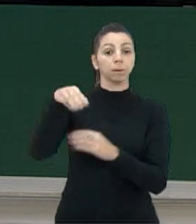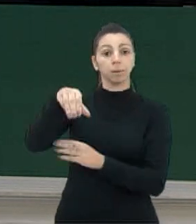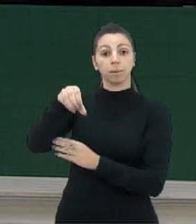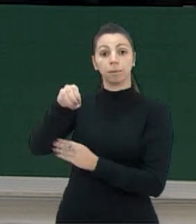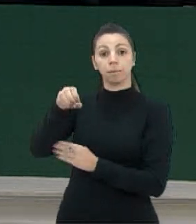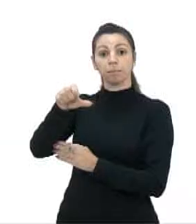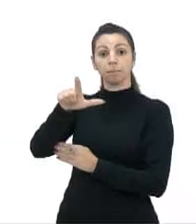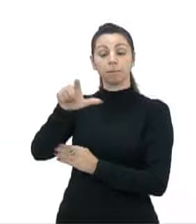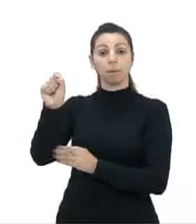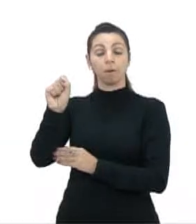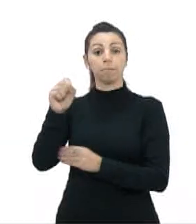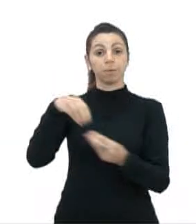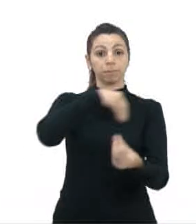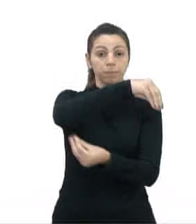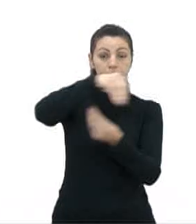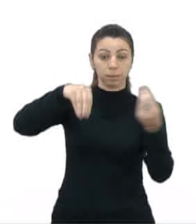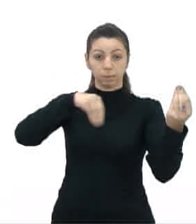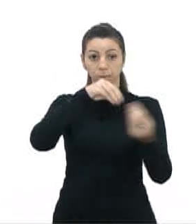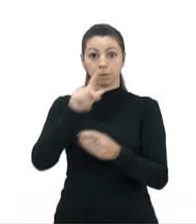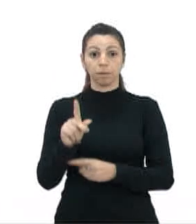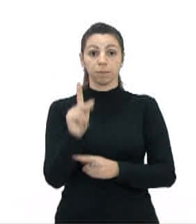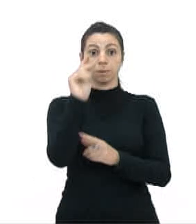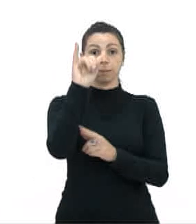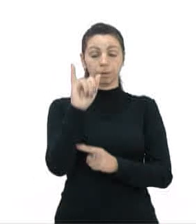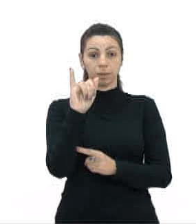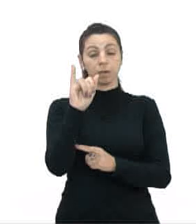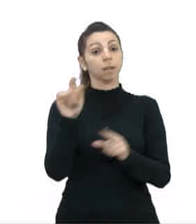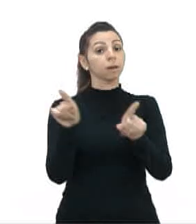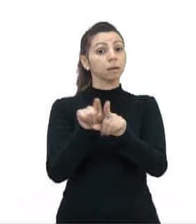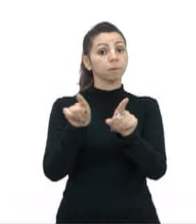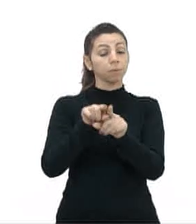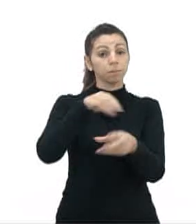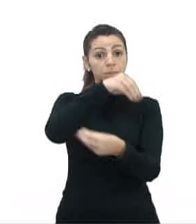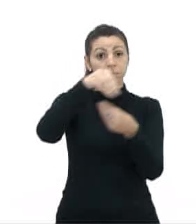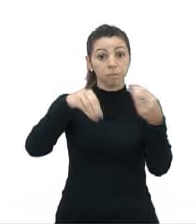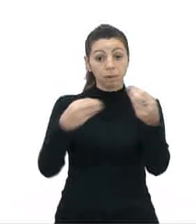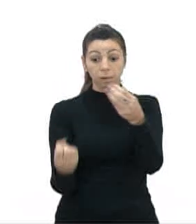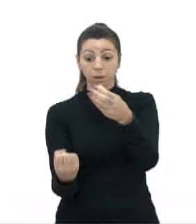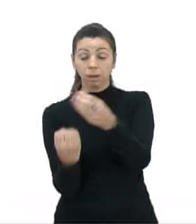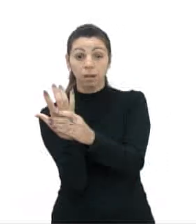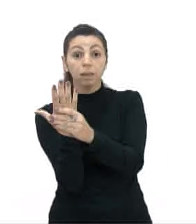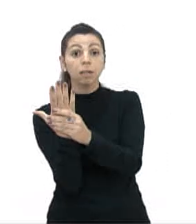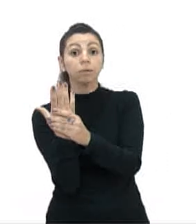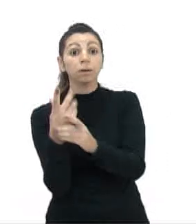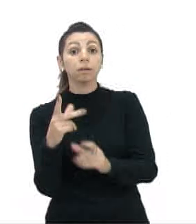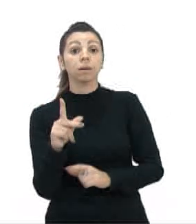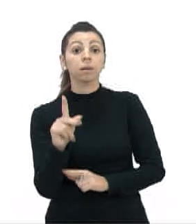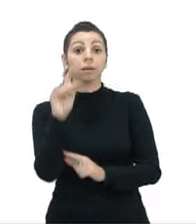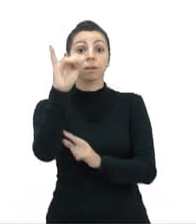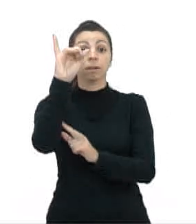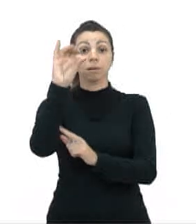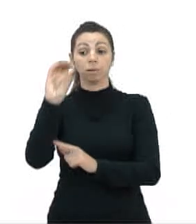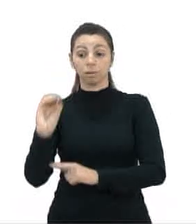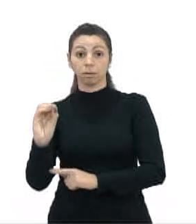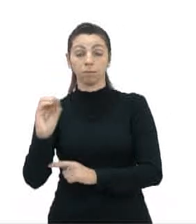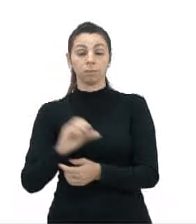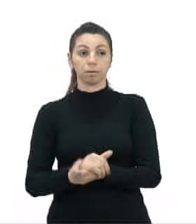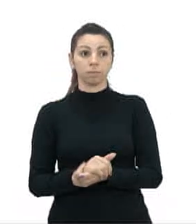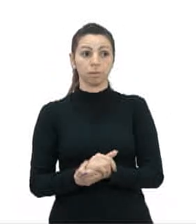do iodato e qual é a quantidade de iodeto de potássio produzida. Então olha só, a gente vai ter